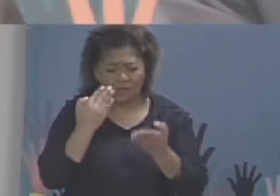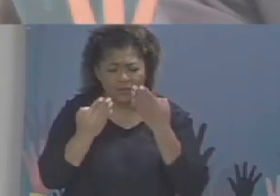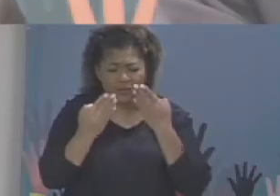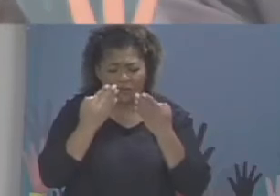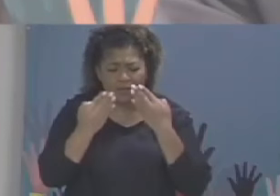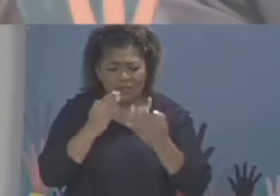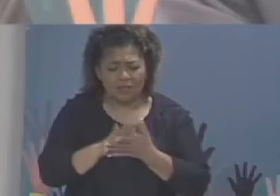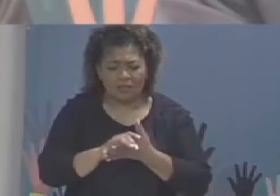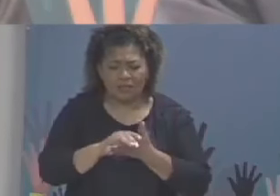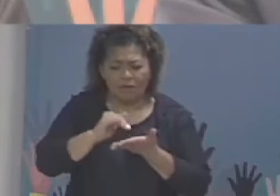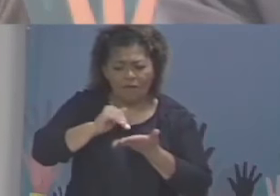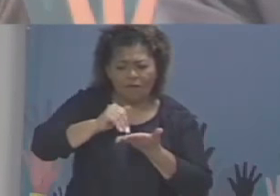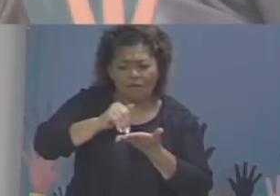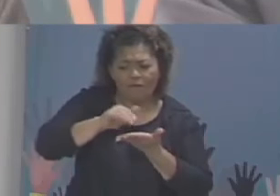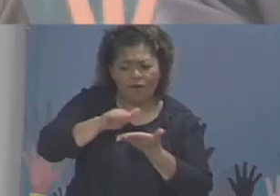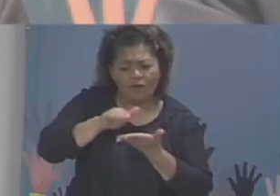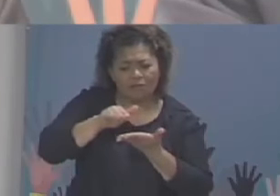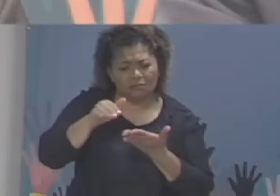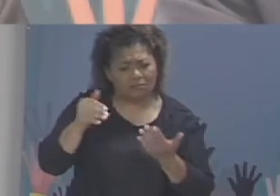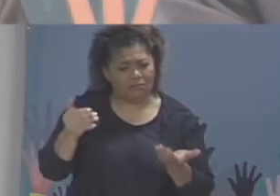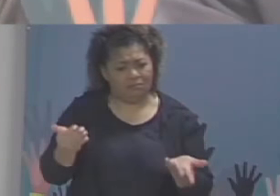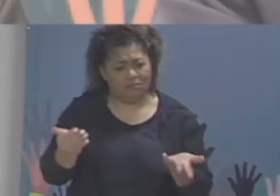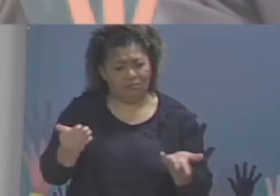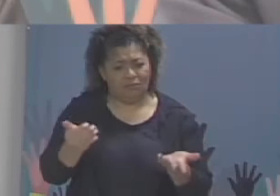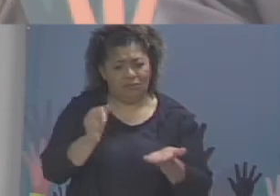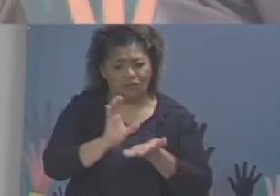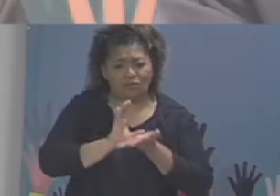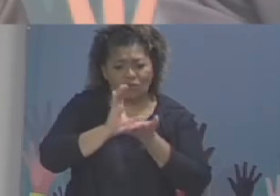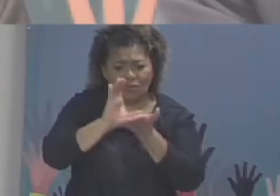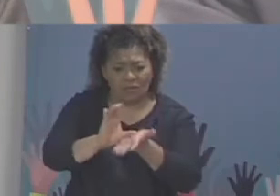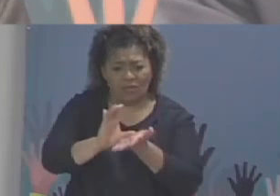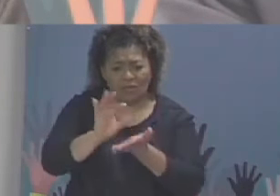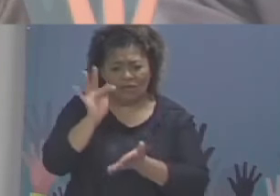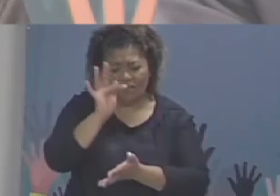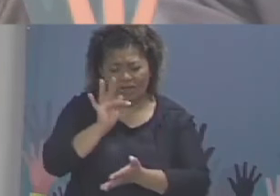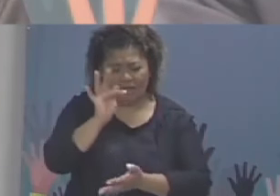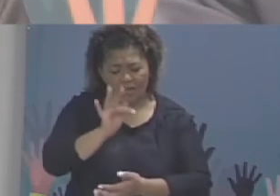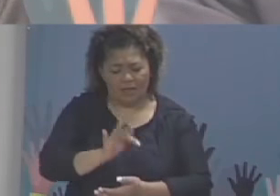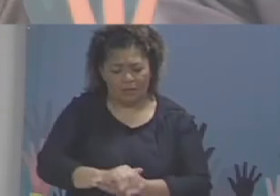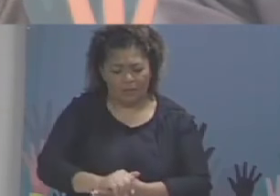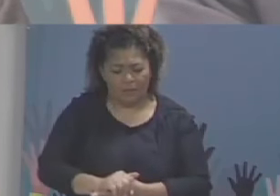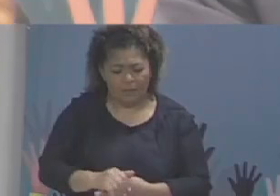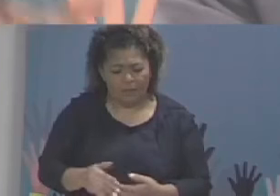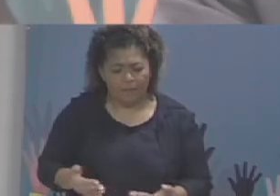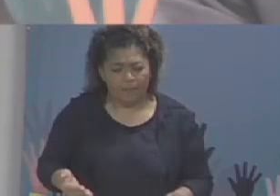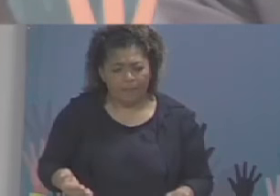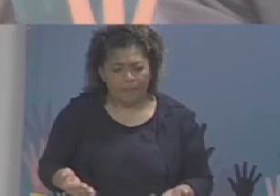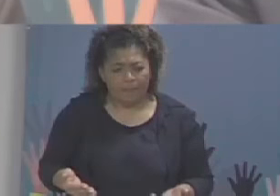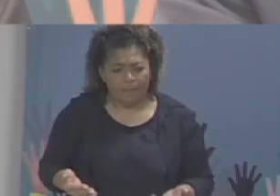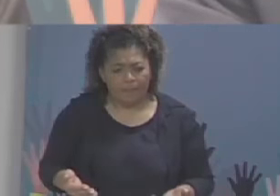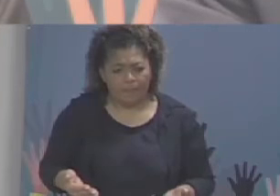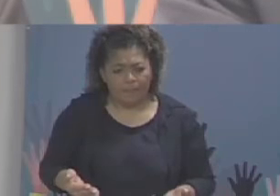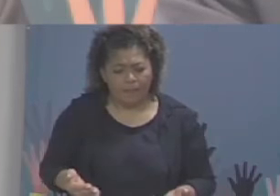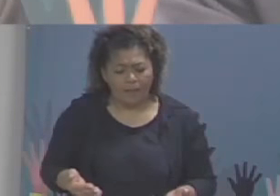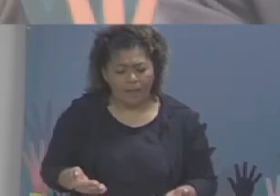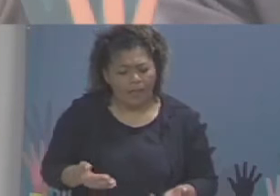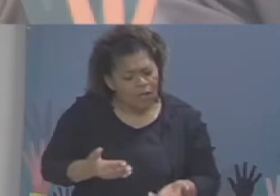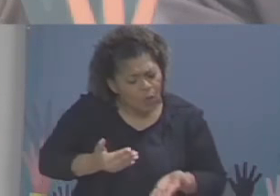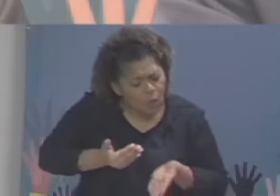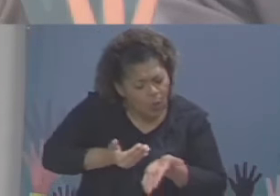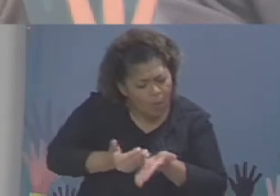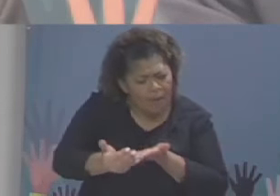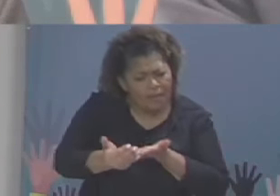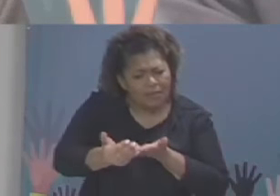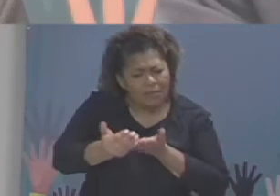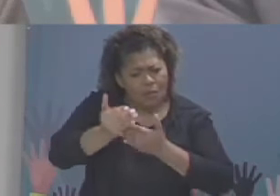estão fora da esfera da questão da atuação dos conselhos do ponto de vista ético e passam a ingressar na questão